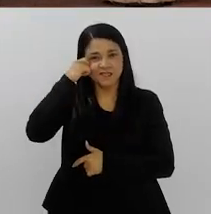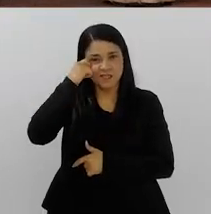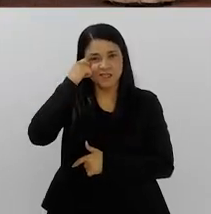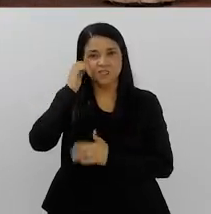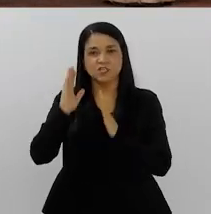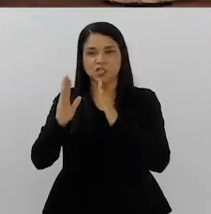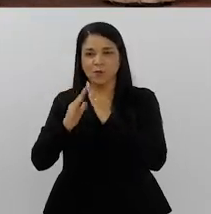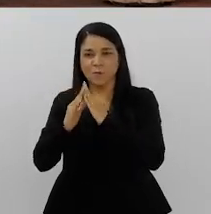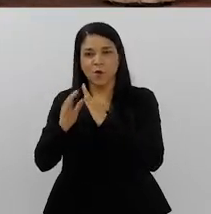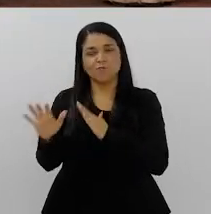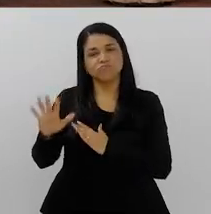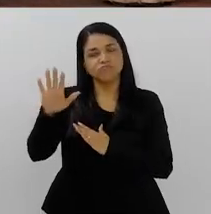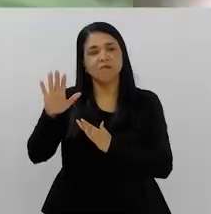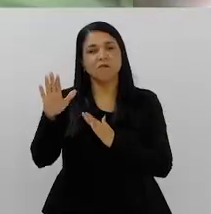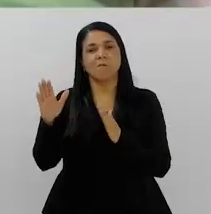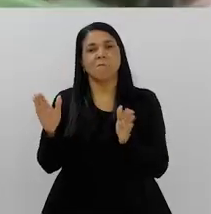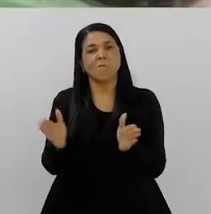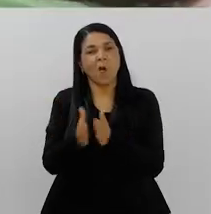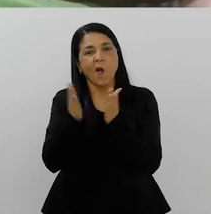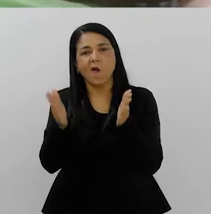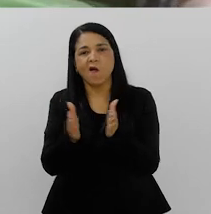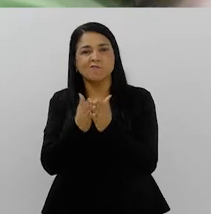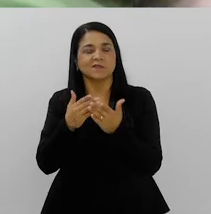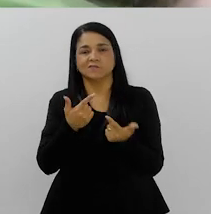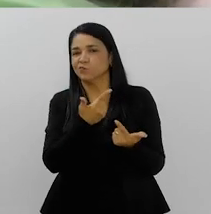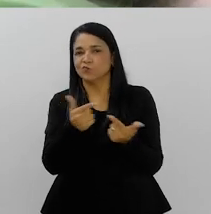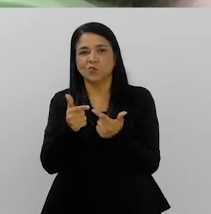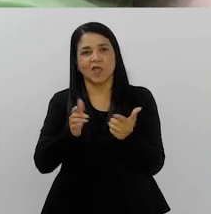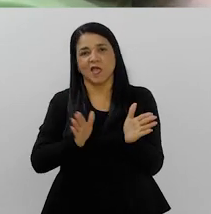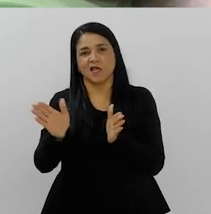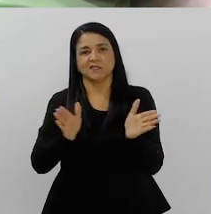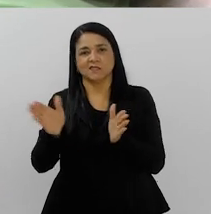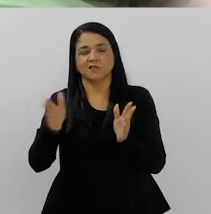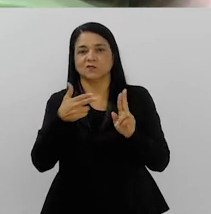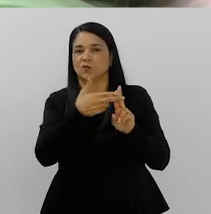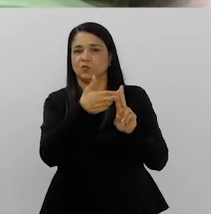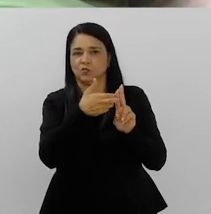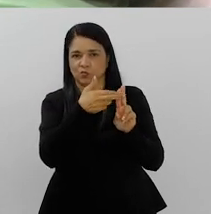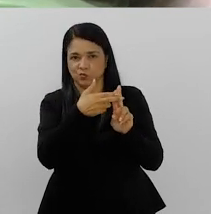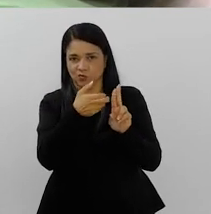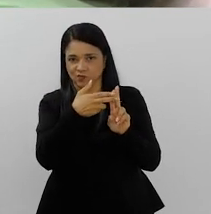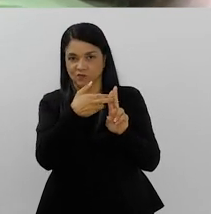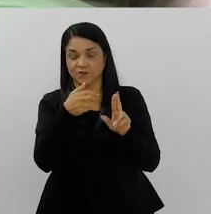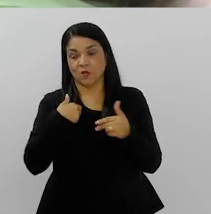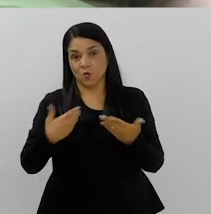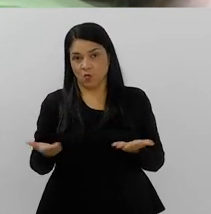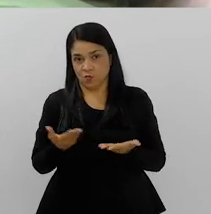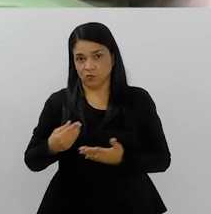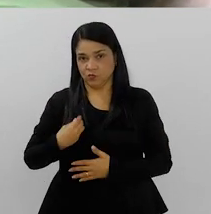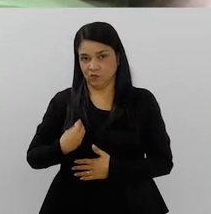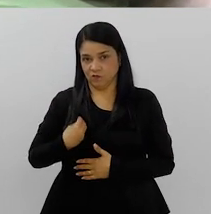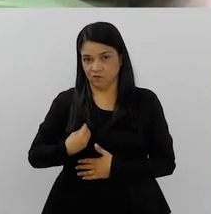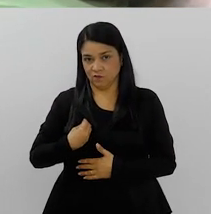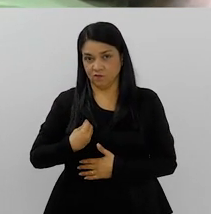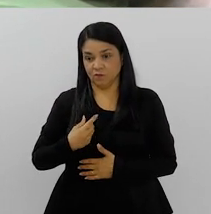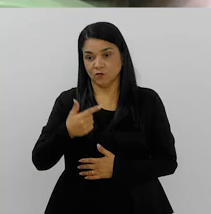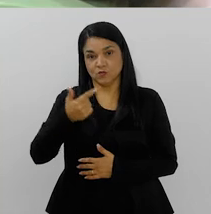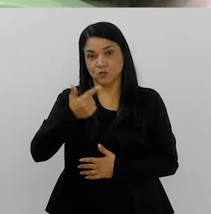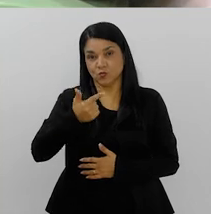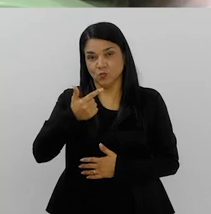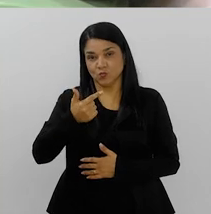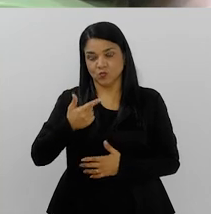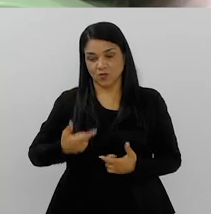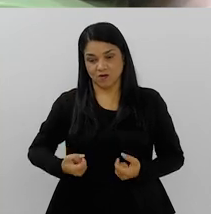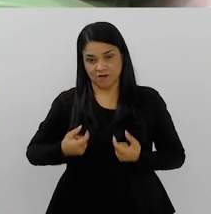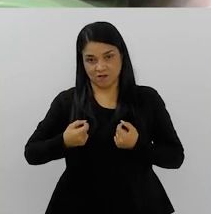negras periféricas né na população mais pobre que não tem acesso ao sistema de saúde hoje eu vivo o segundo